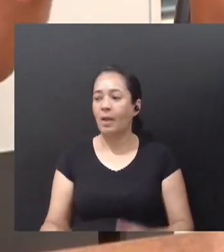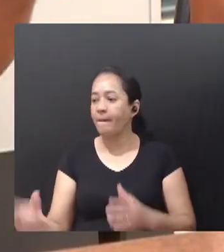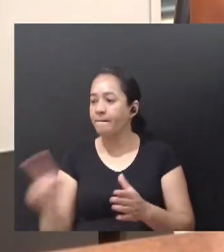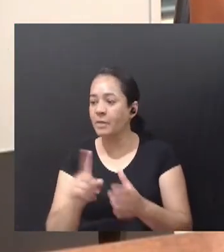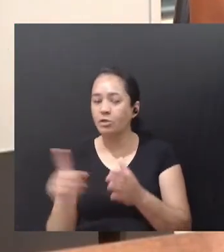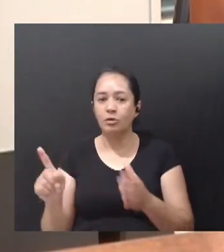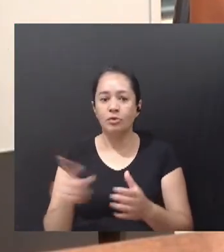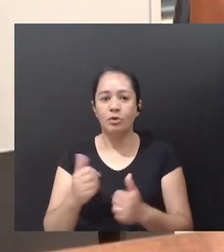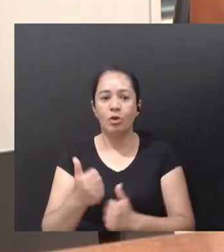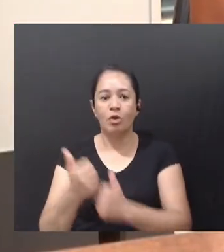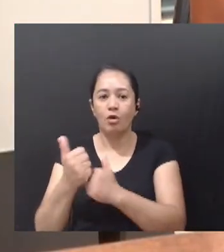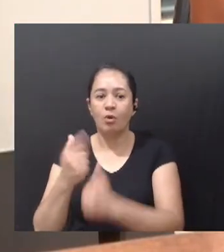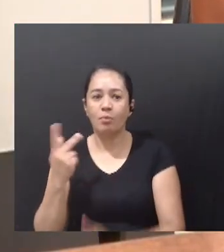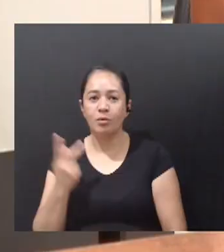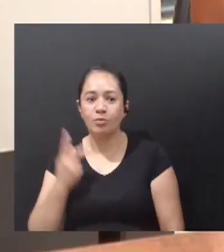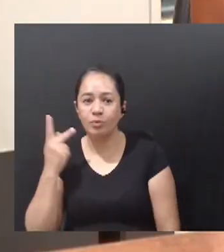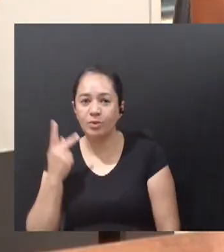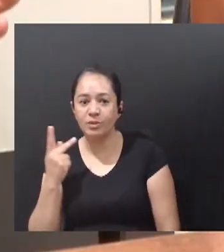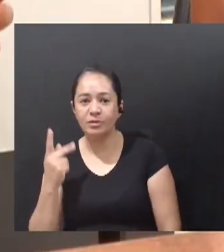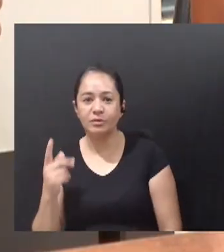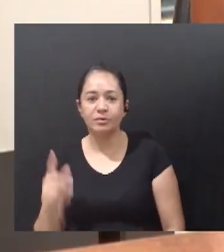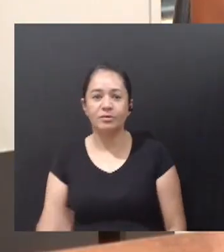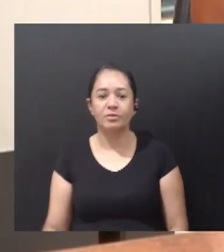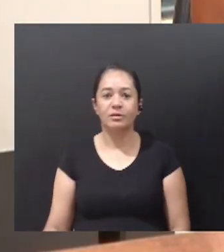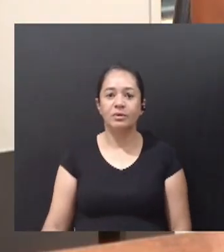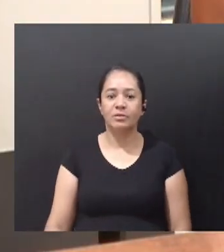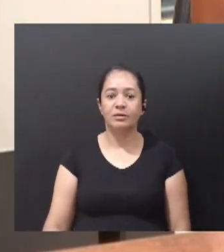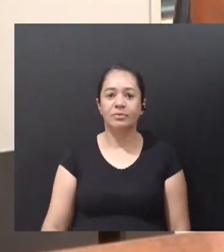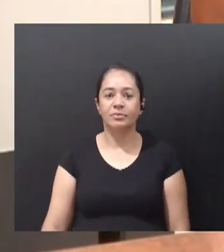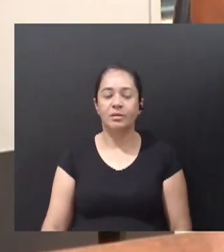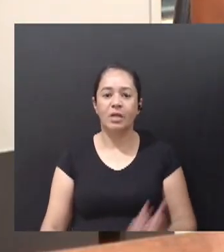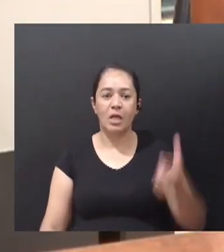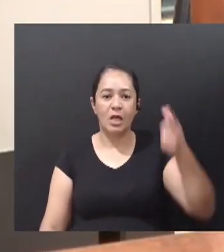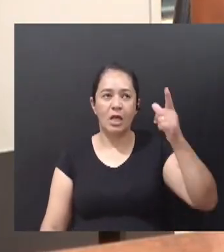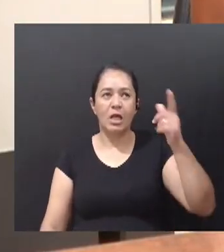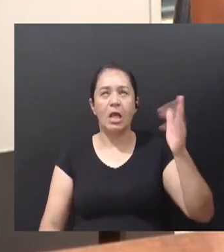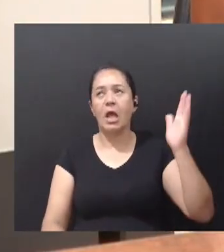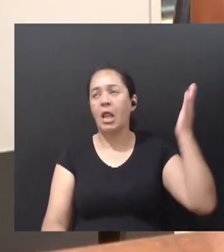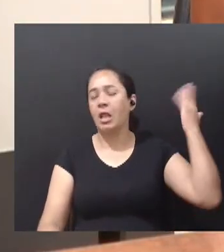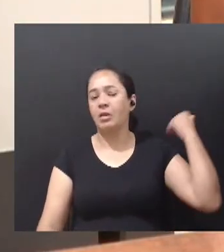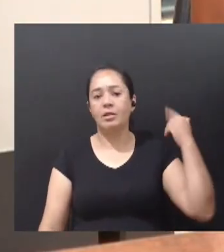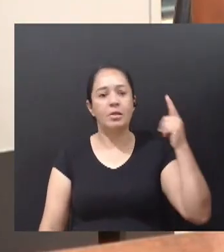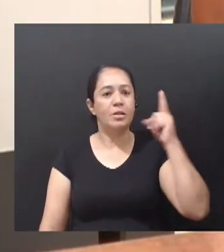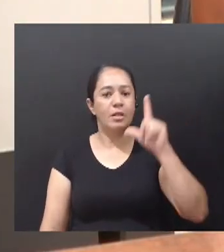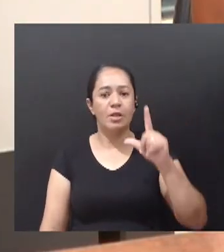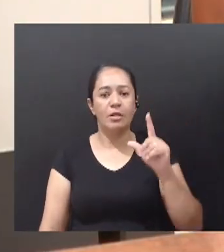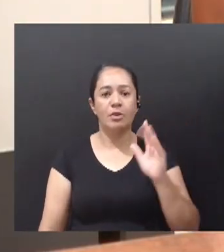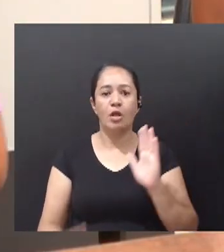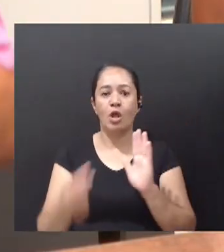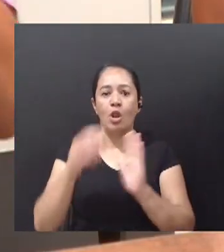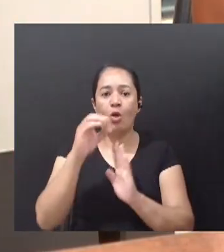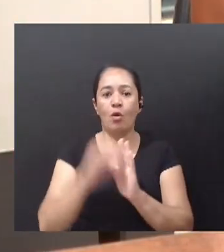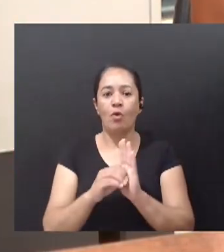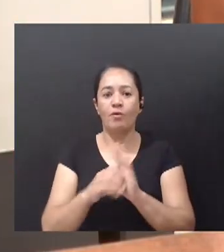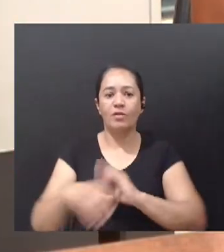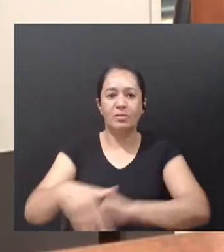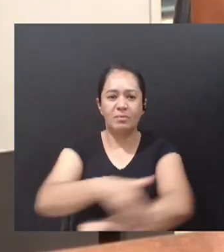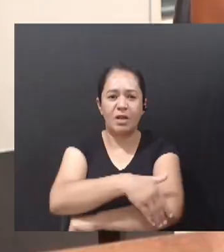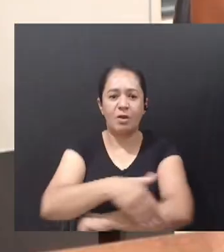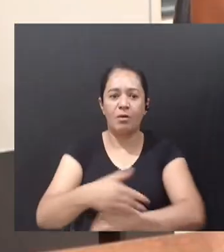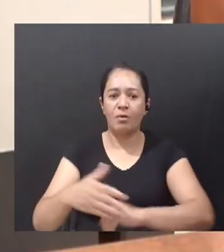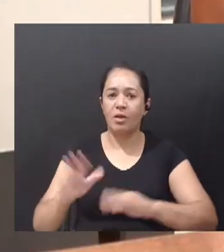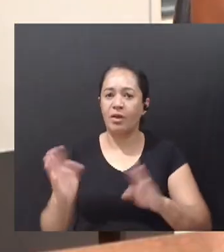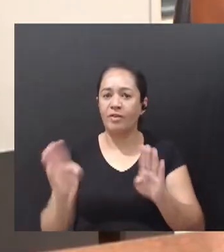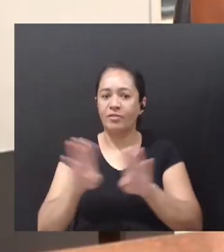parlamentar. O hip hop que antes não conseguia nem fazer um ofício para fechar uma rua, para pedir um palco, e agora